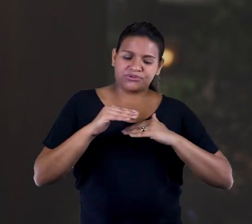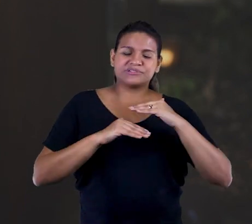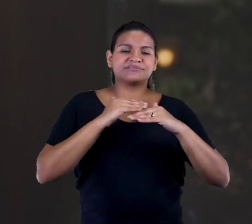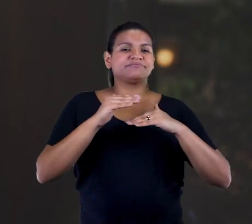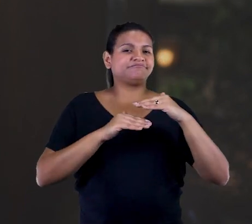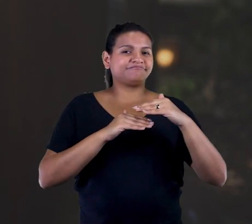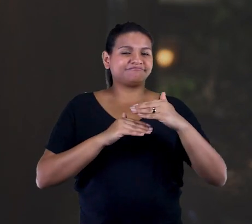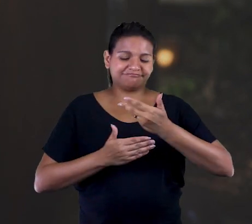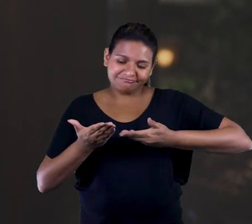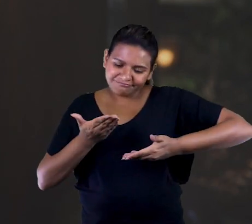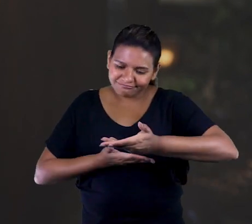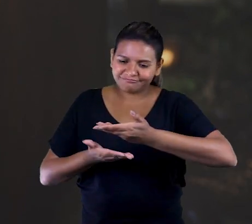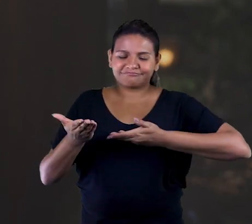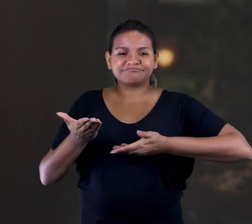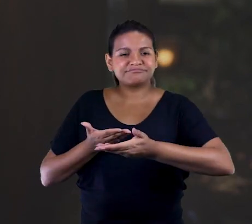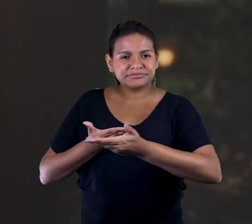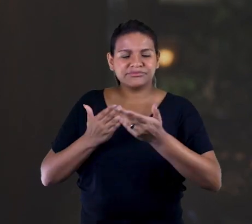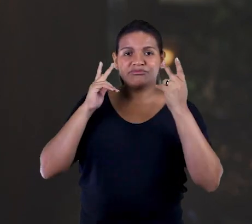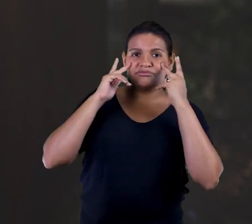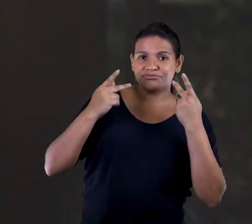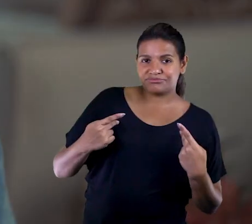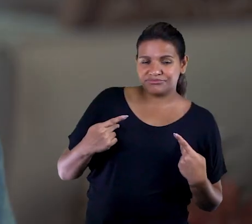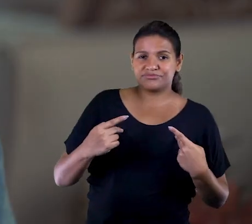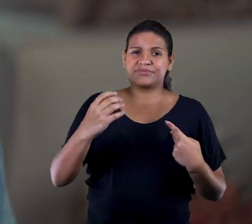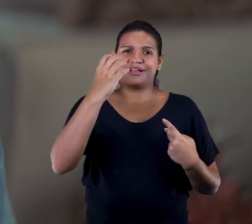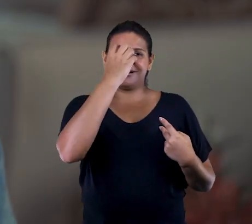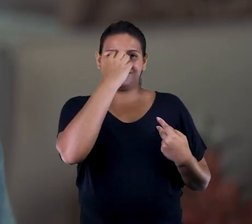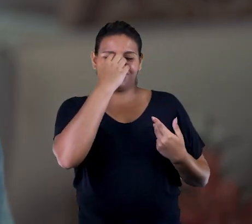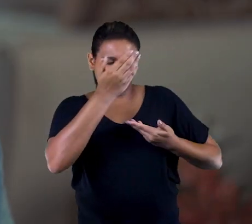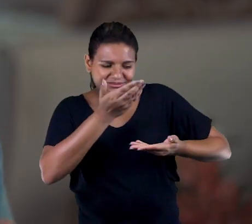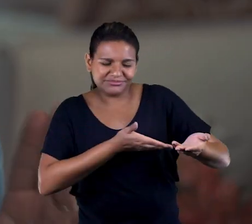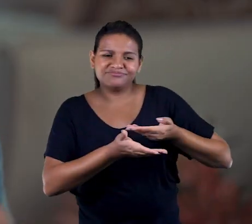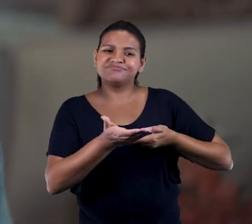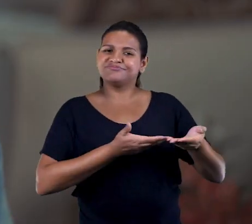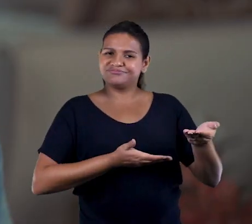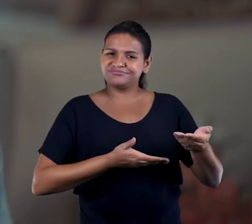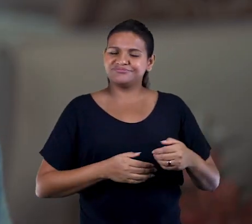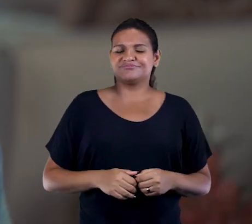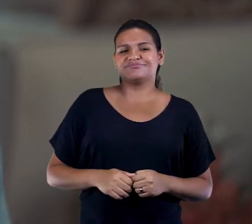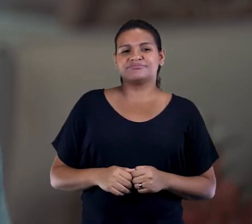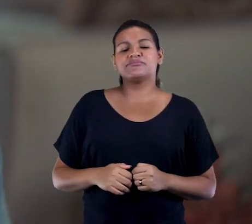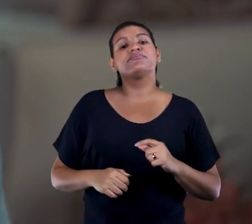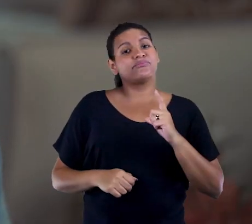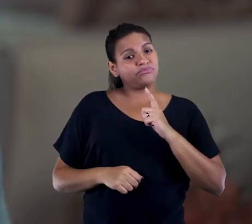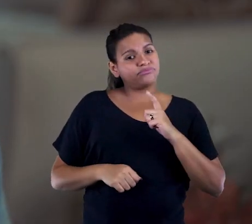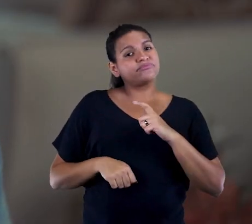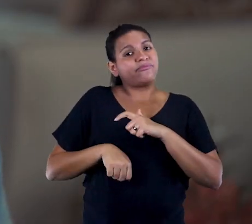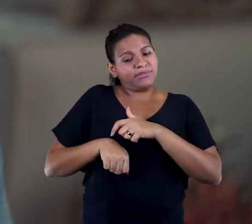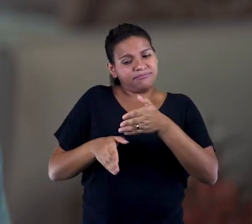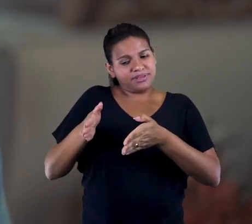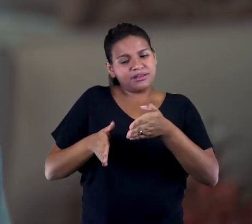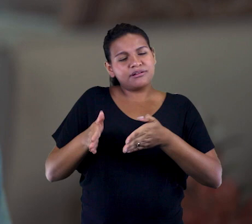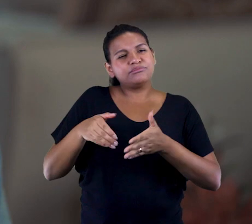o animal começou essa troca entre o humano e o cachorro. Tem uma lacuna de tempo de domesticação que